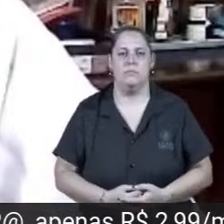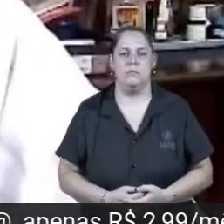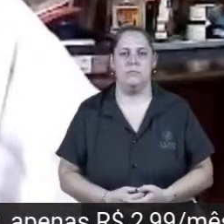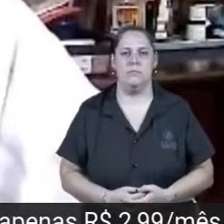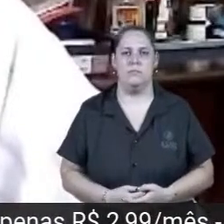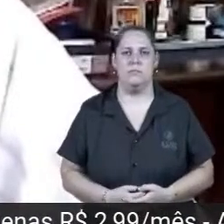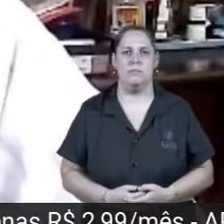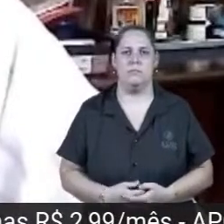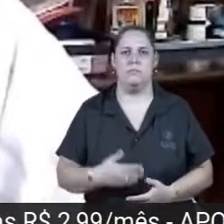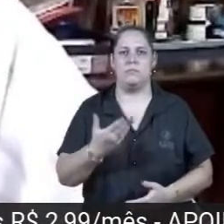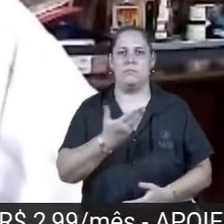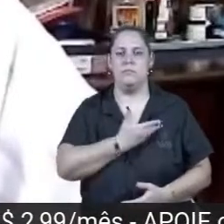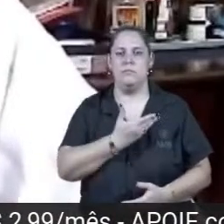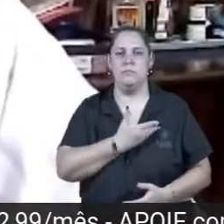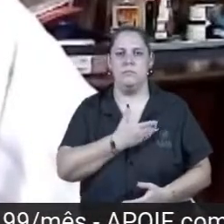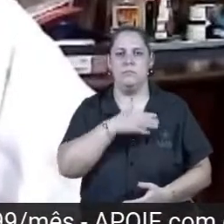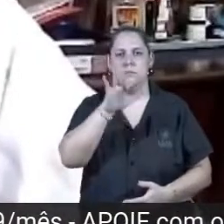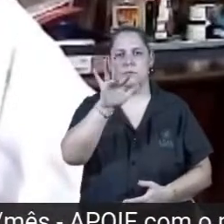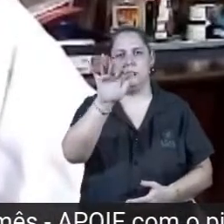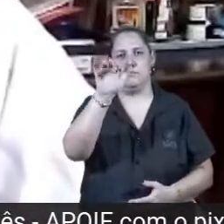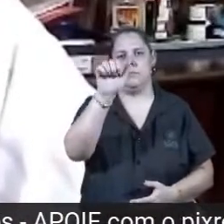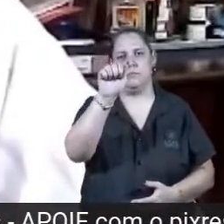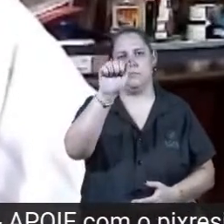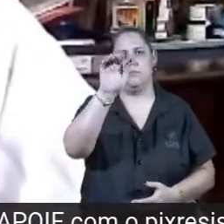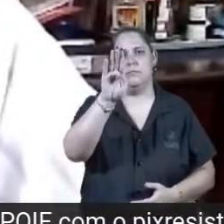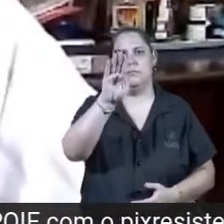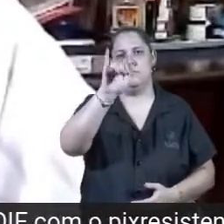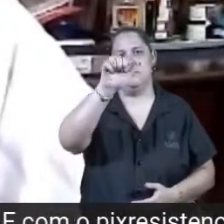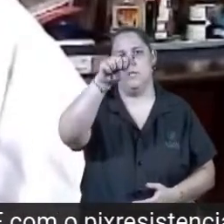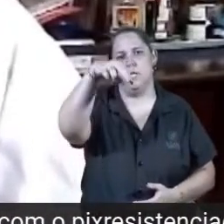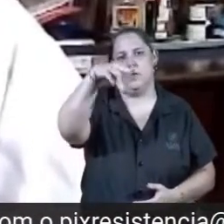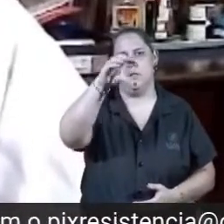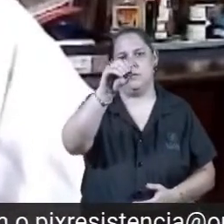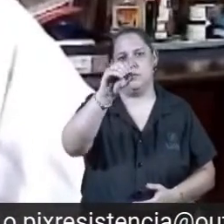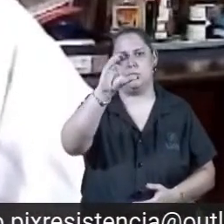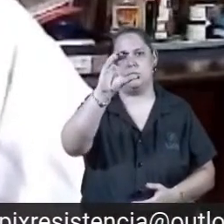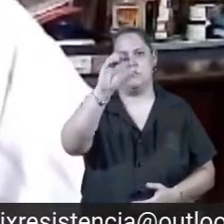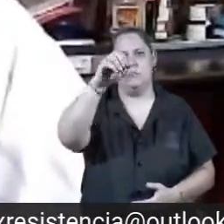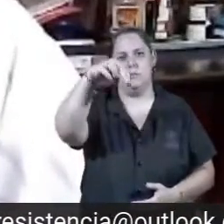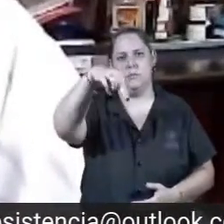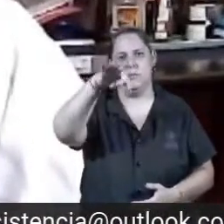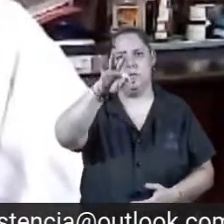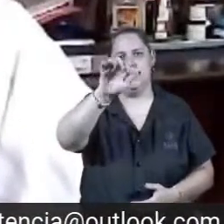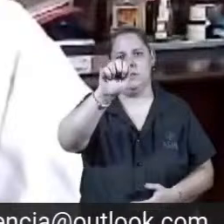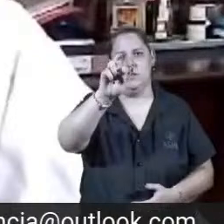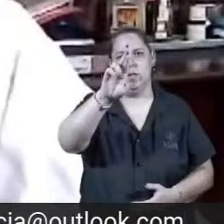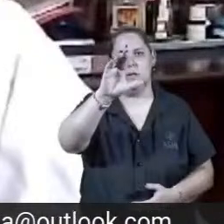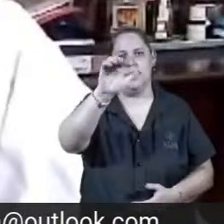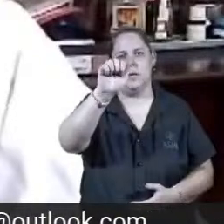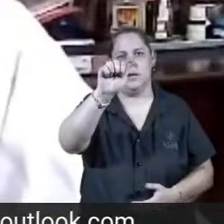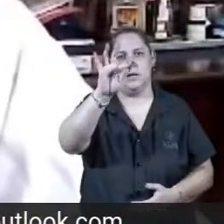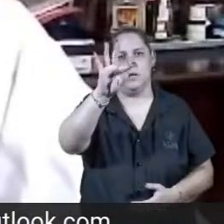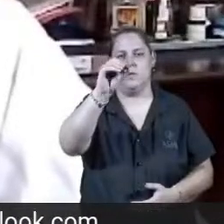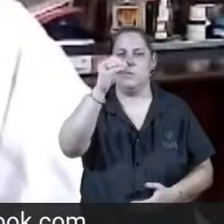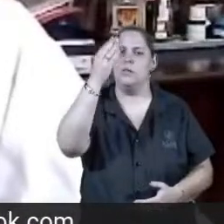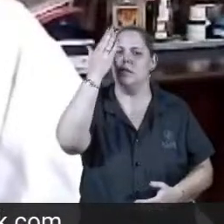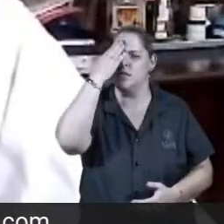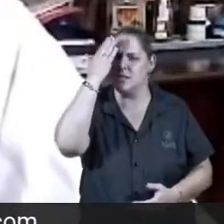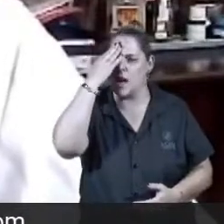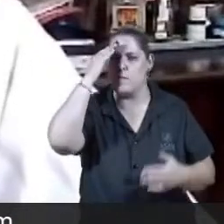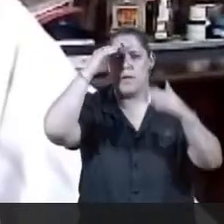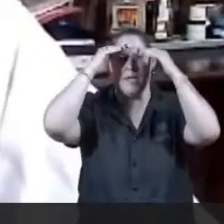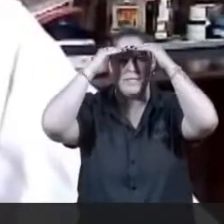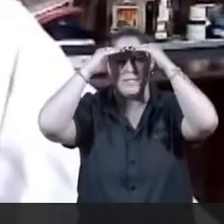O companheiro Contarato sabe do nosso respeito, da nossa admiração, do